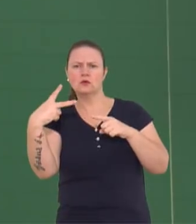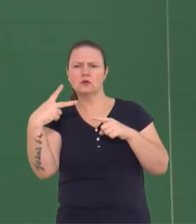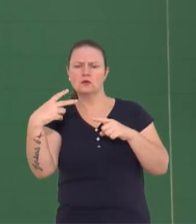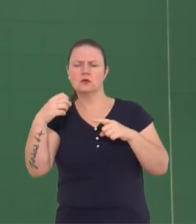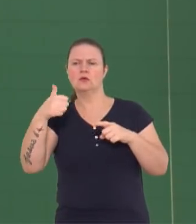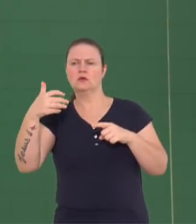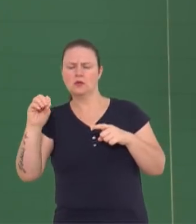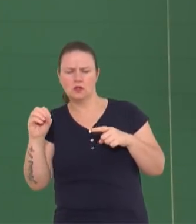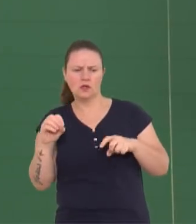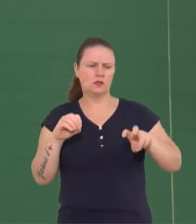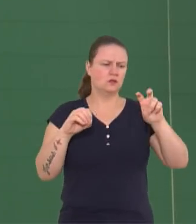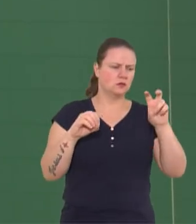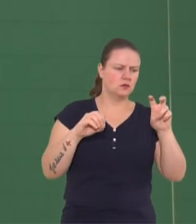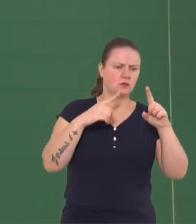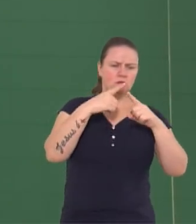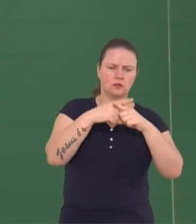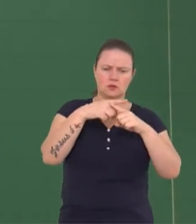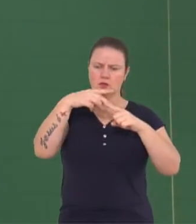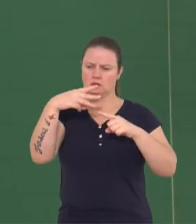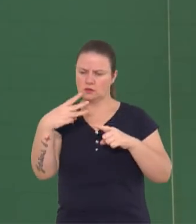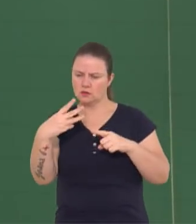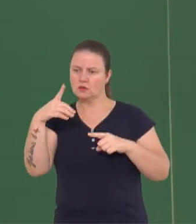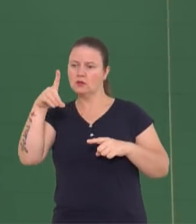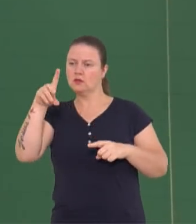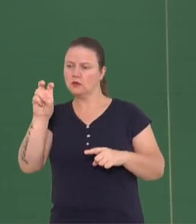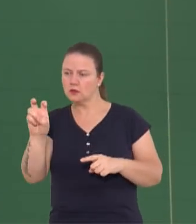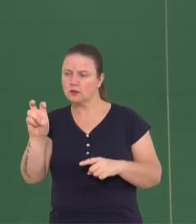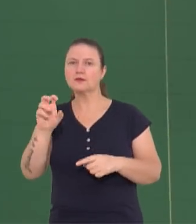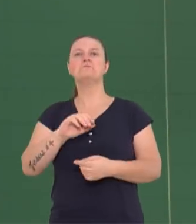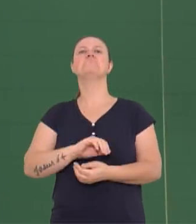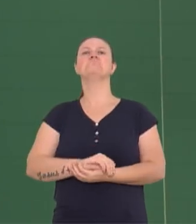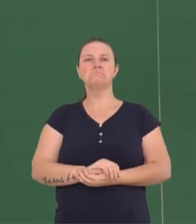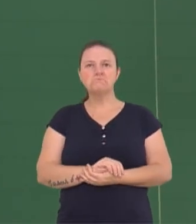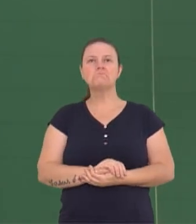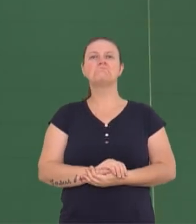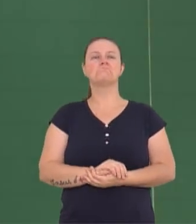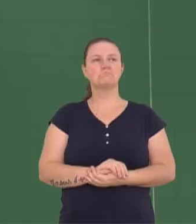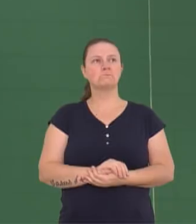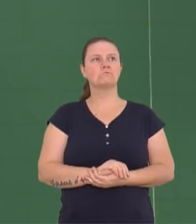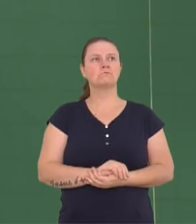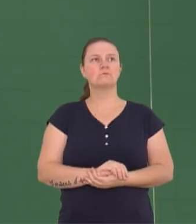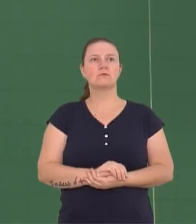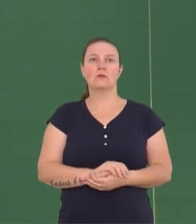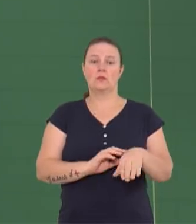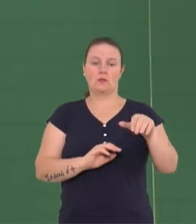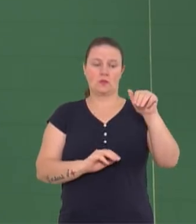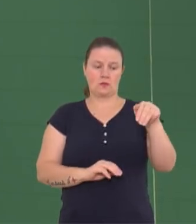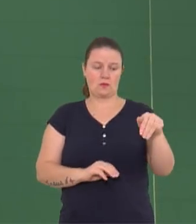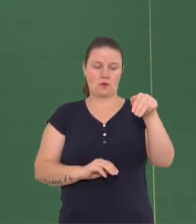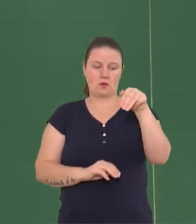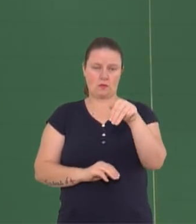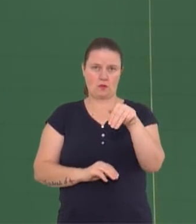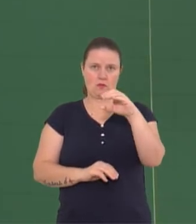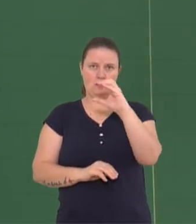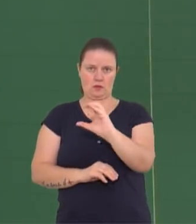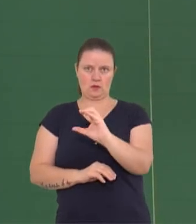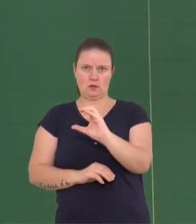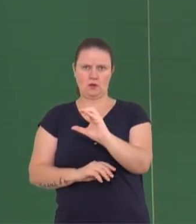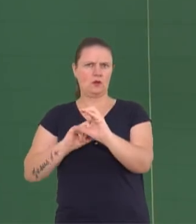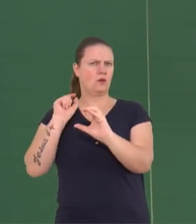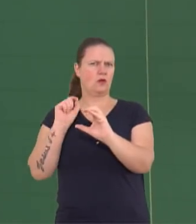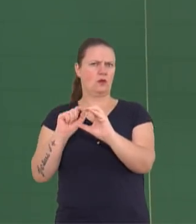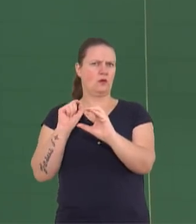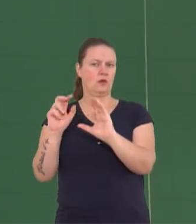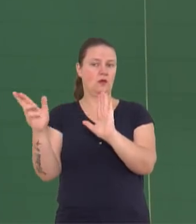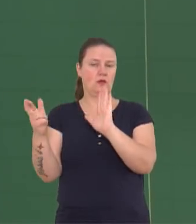15. Então, 5 vezes 3, 15. Então, o MMC entre eles aqui